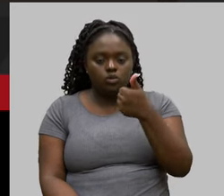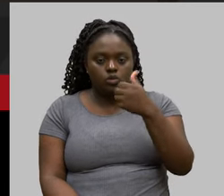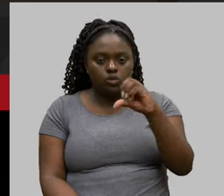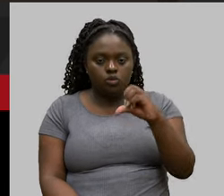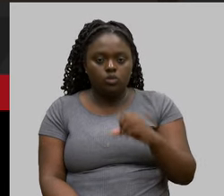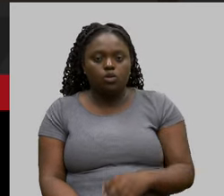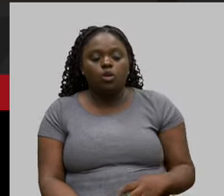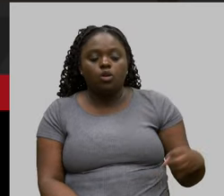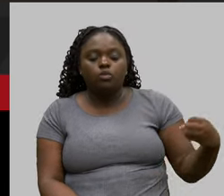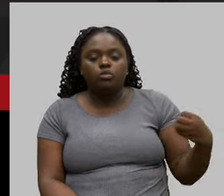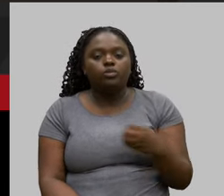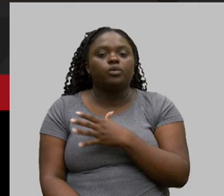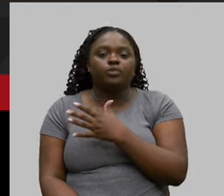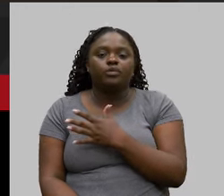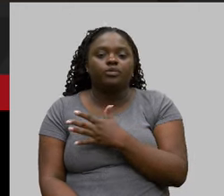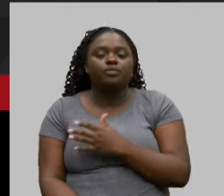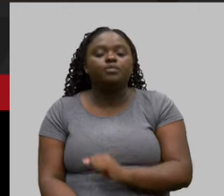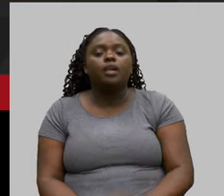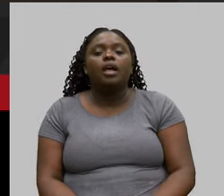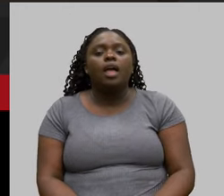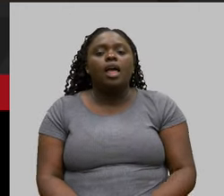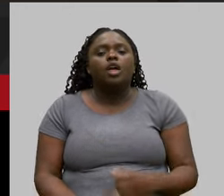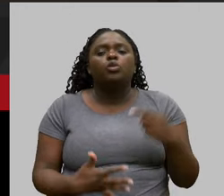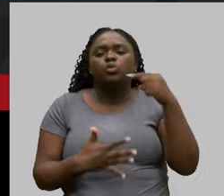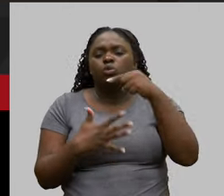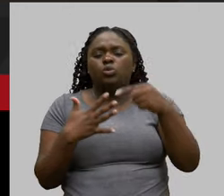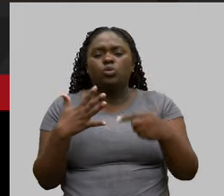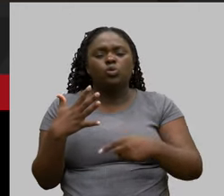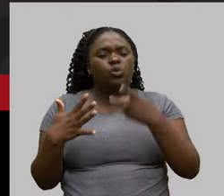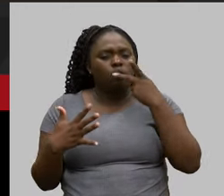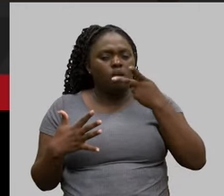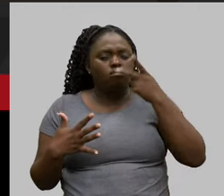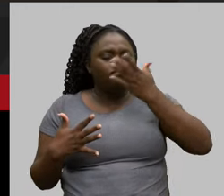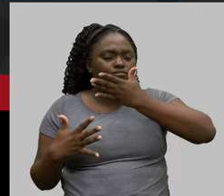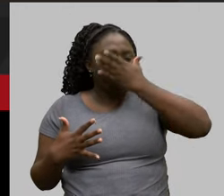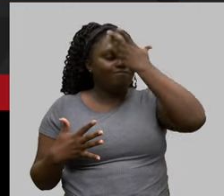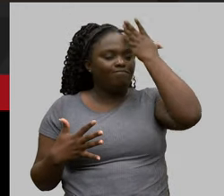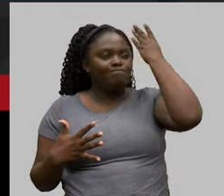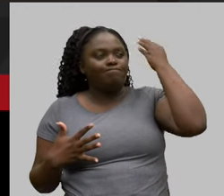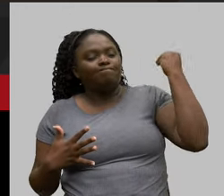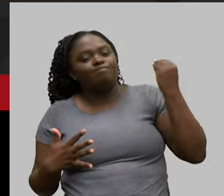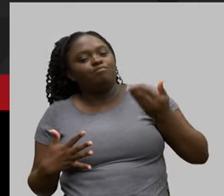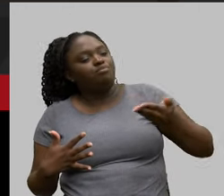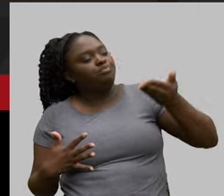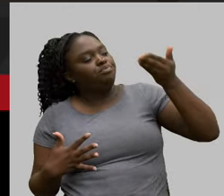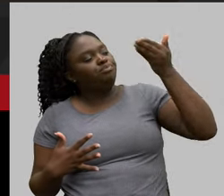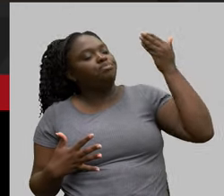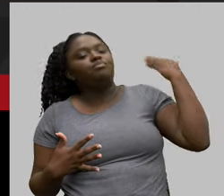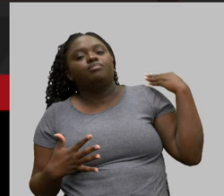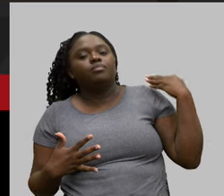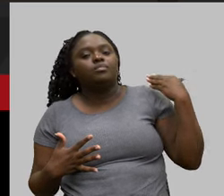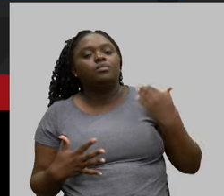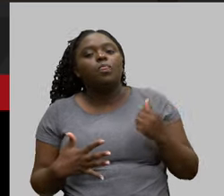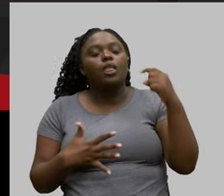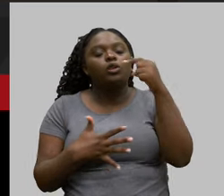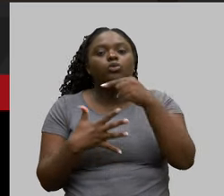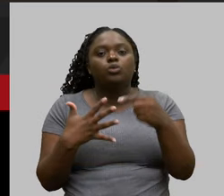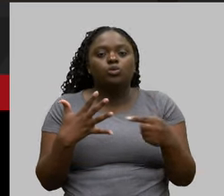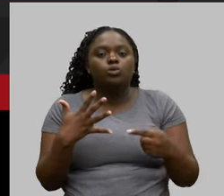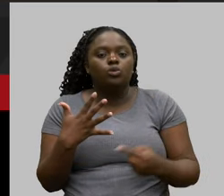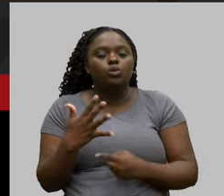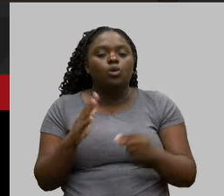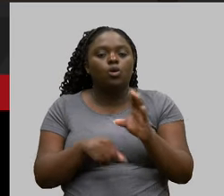novo paradigma Vamos esquecer tudo que existiu aquelas vamos dizer assim aquilo que a